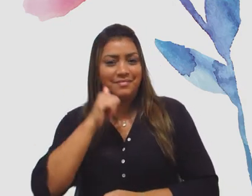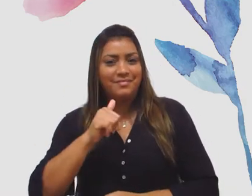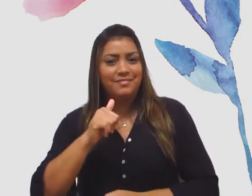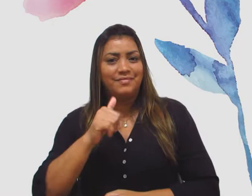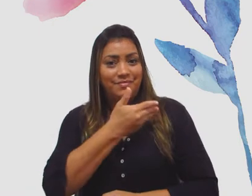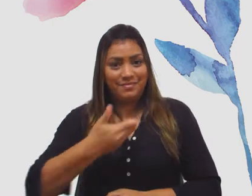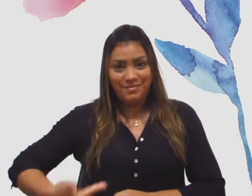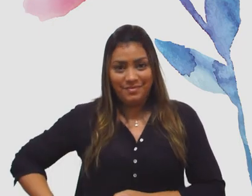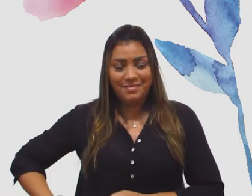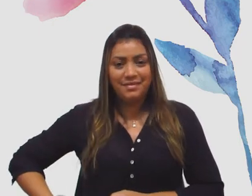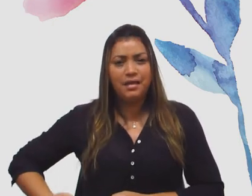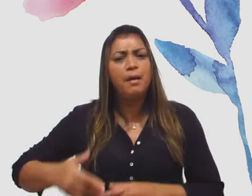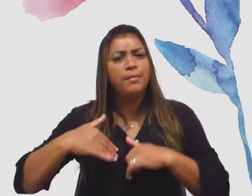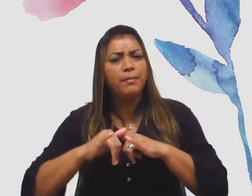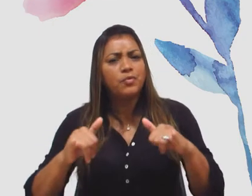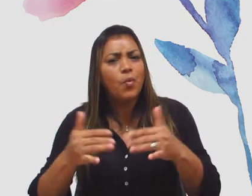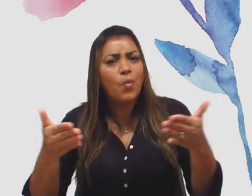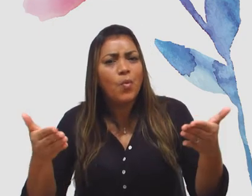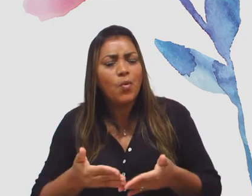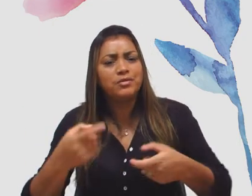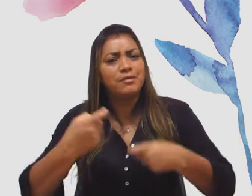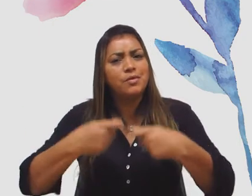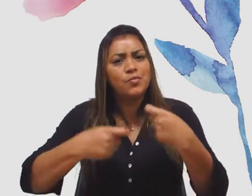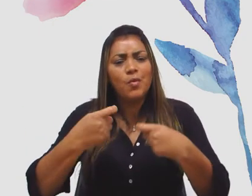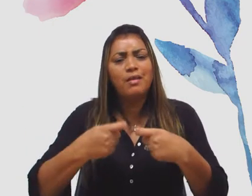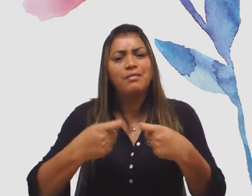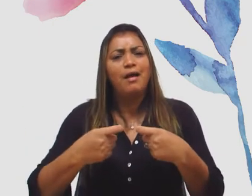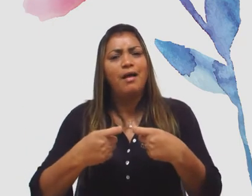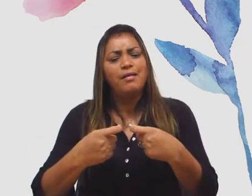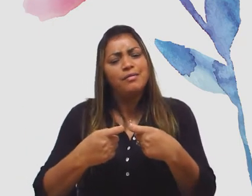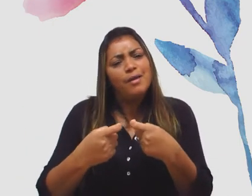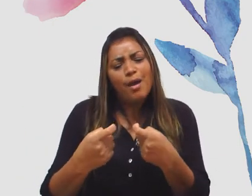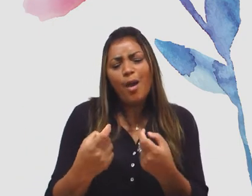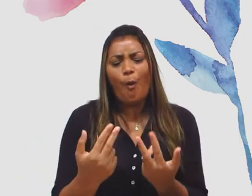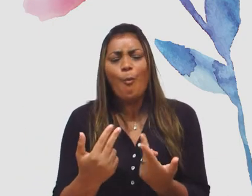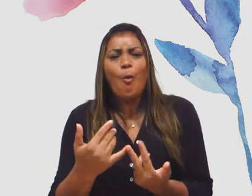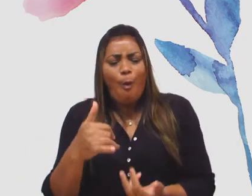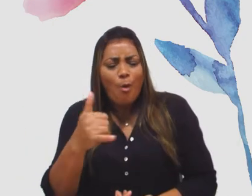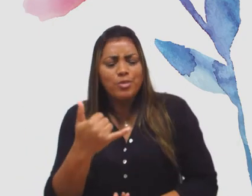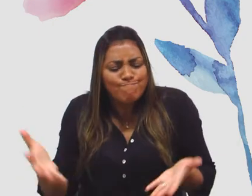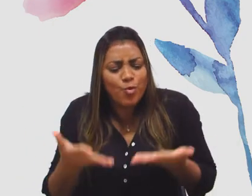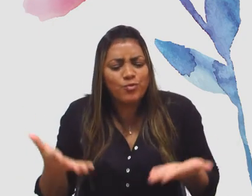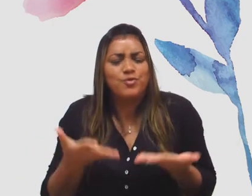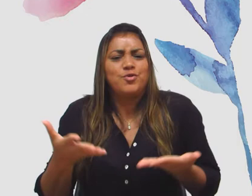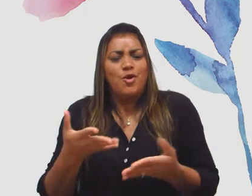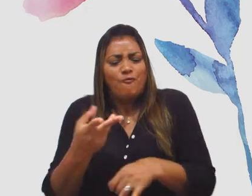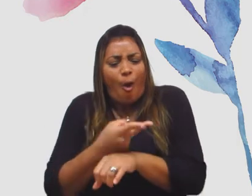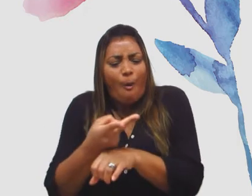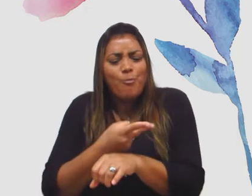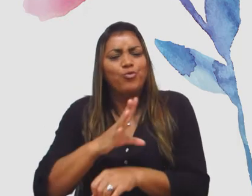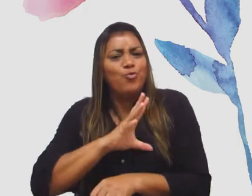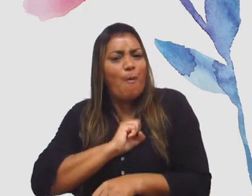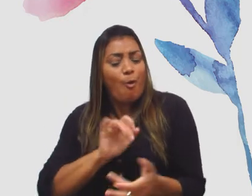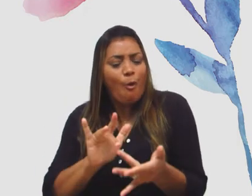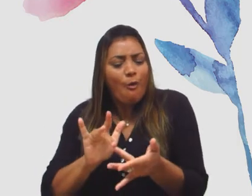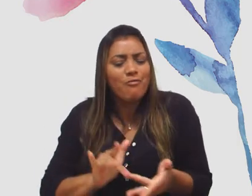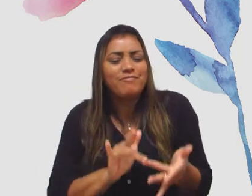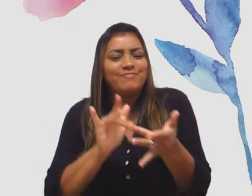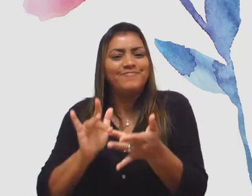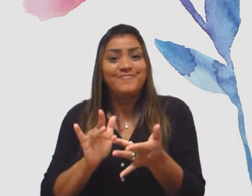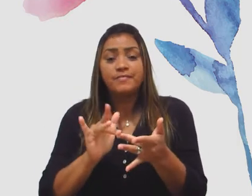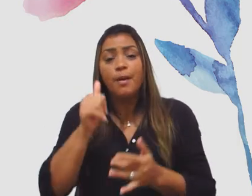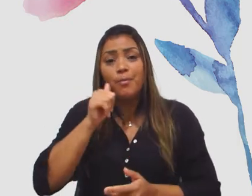mensagem é que a sexualidade é uma energia que motiva a busca do amor, do contato, da intimidade. A mulher tem